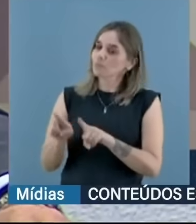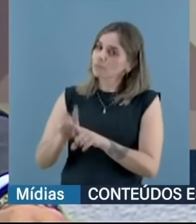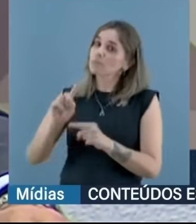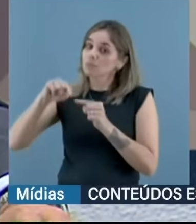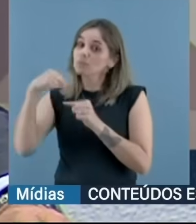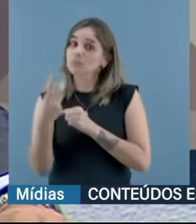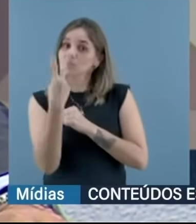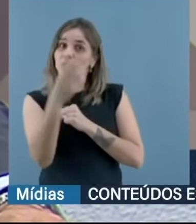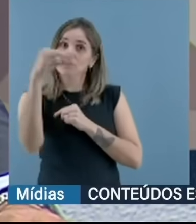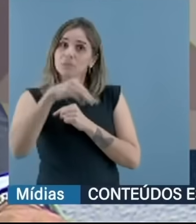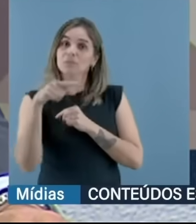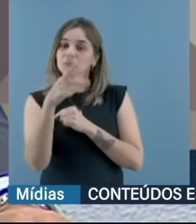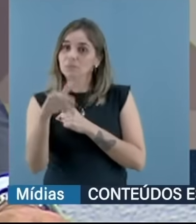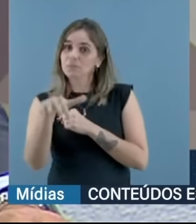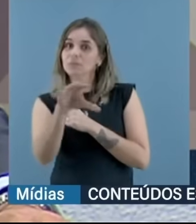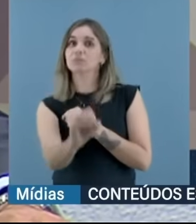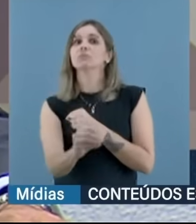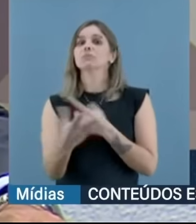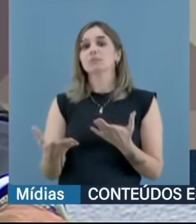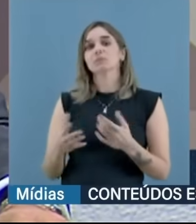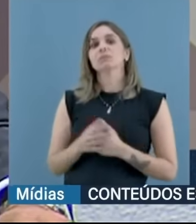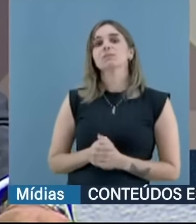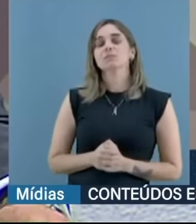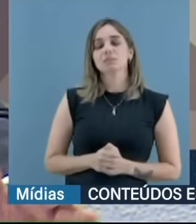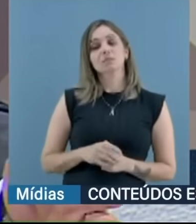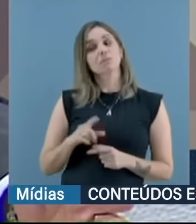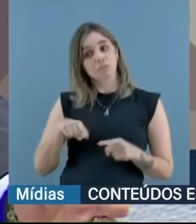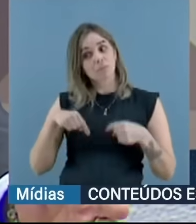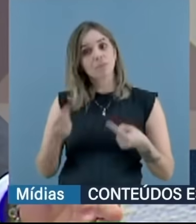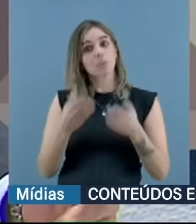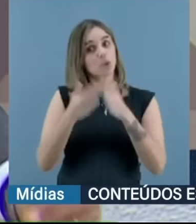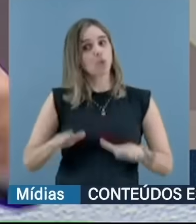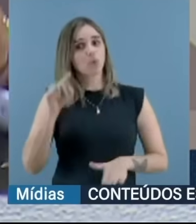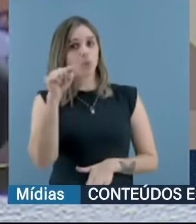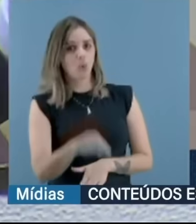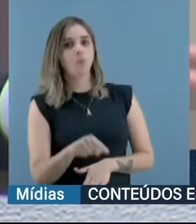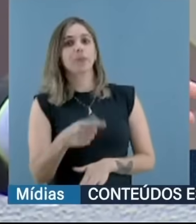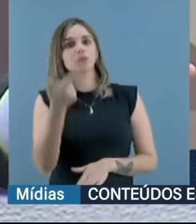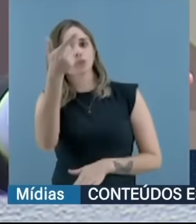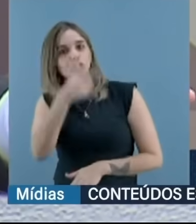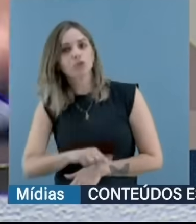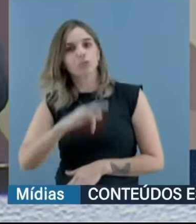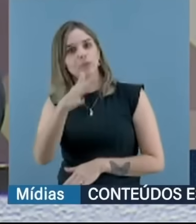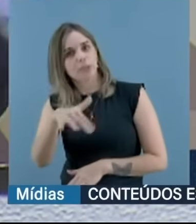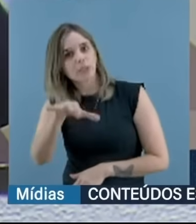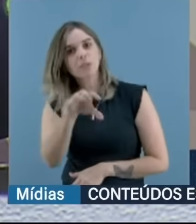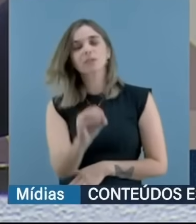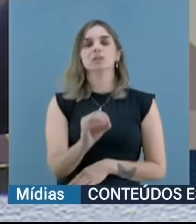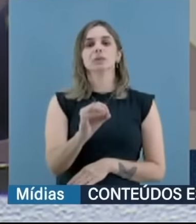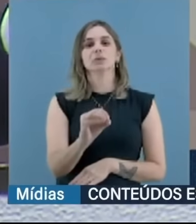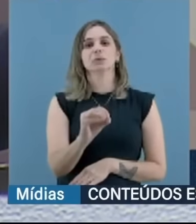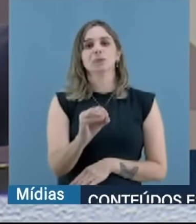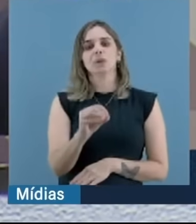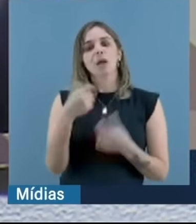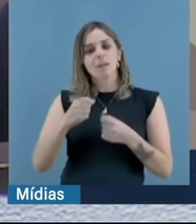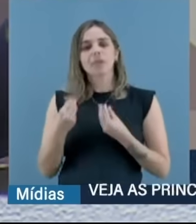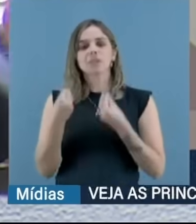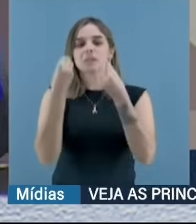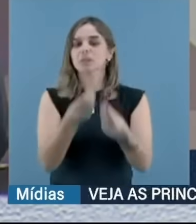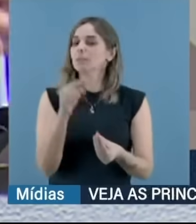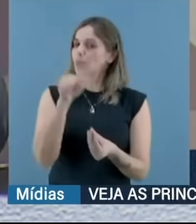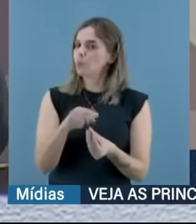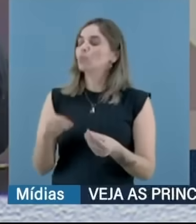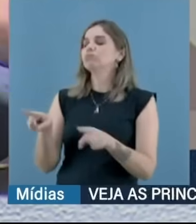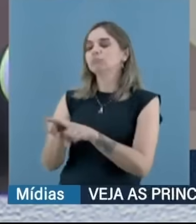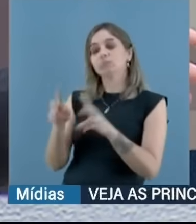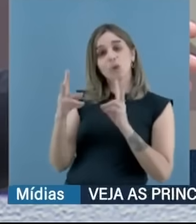Márcio Feliciano. Tudo bem. Pode falar. Então, se você tem mais o tempo que quiser, depois eu restituo a palavra. Eu não posso dar um tempo a mais para um e não dar para o outro. Deputado, felizmente. Deixa eu falar.